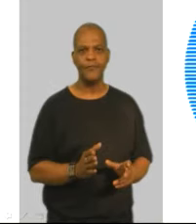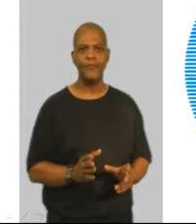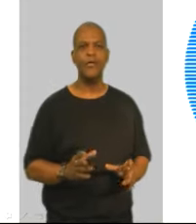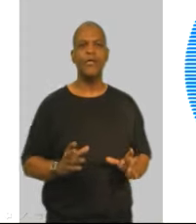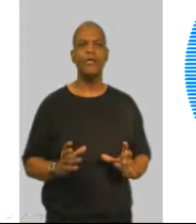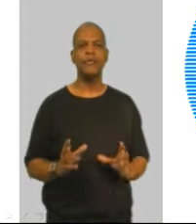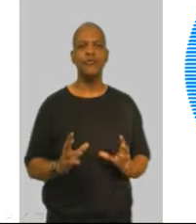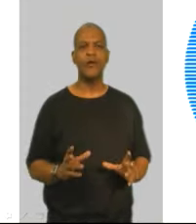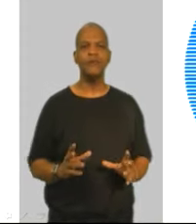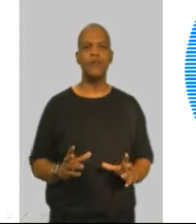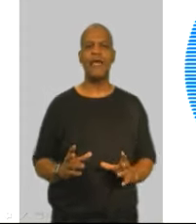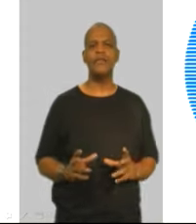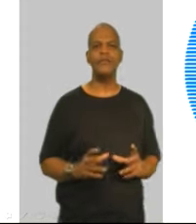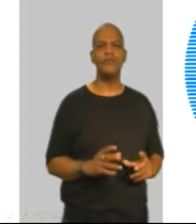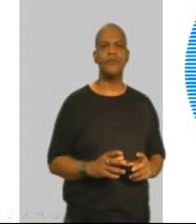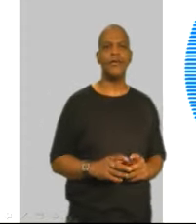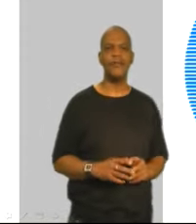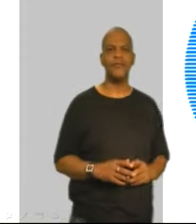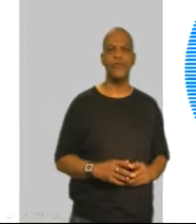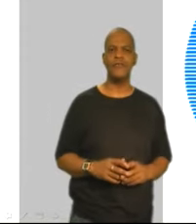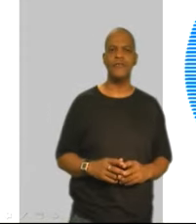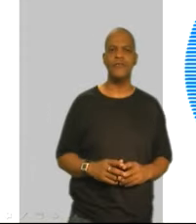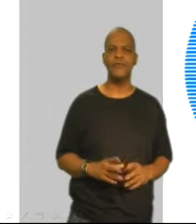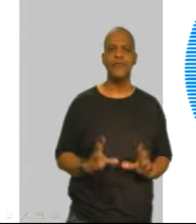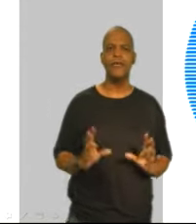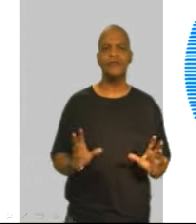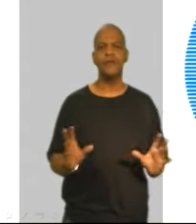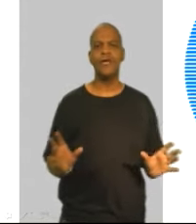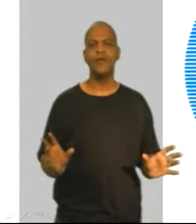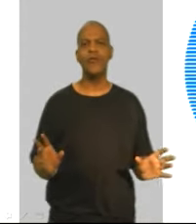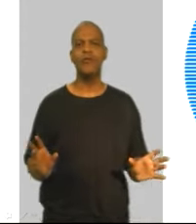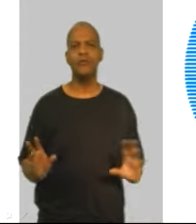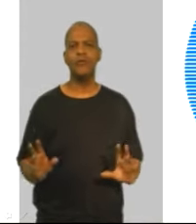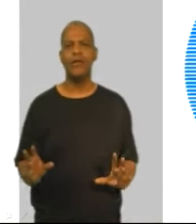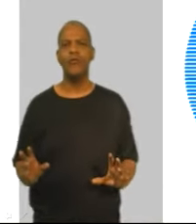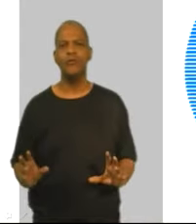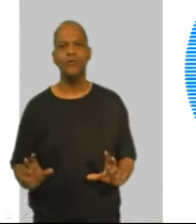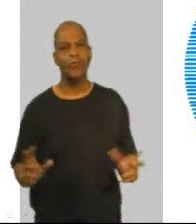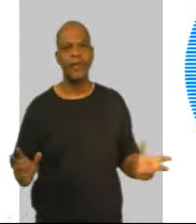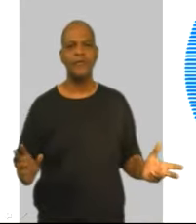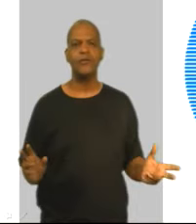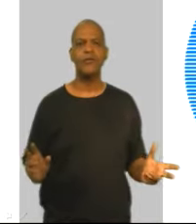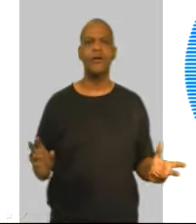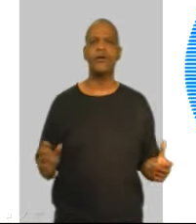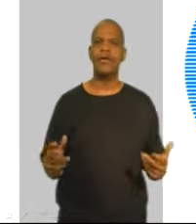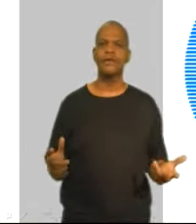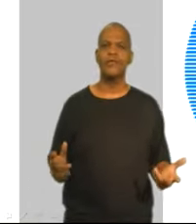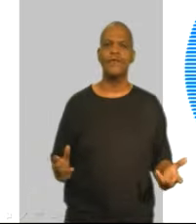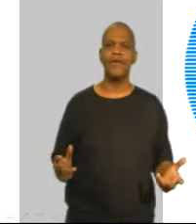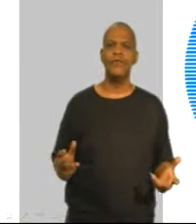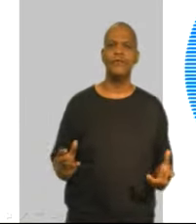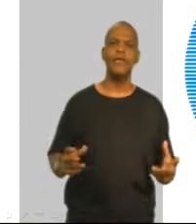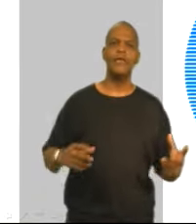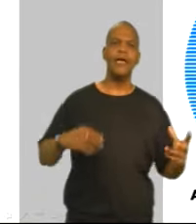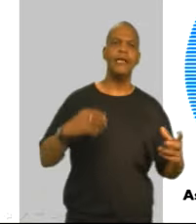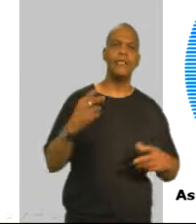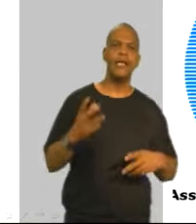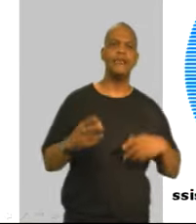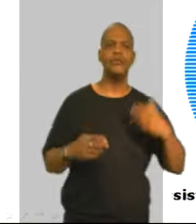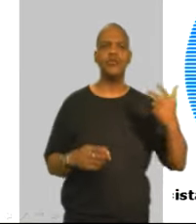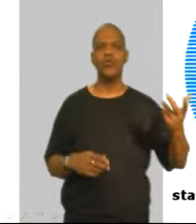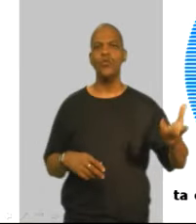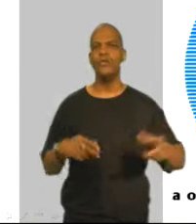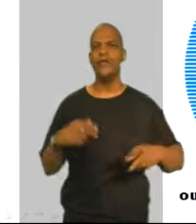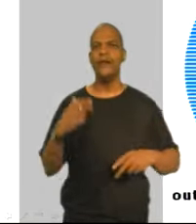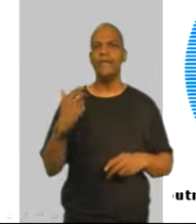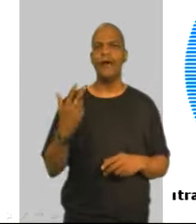pelo Pacífico. Então, todos os países que são banhados pelo Pacífico, eles fizeram um acordo. Que acordo? De cooperação econômica. O que que significa isso? Eles